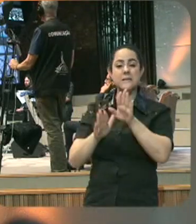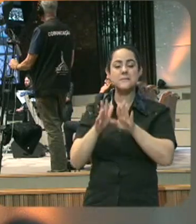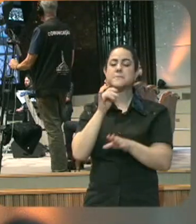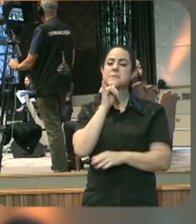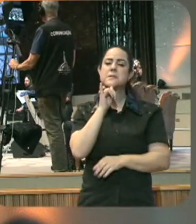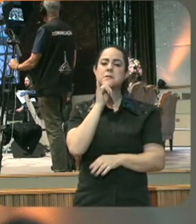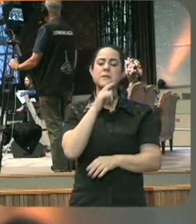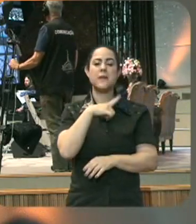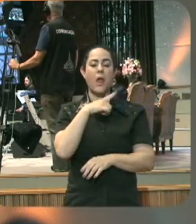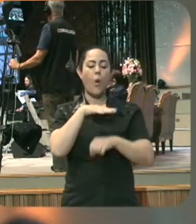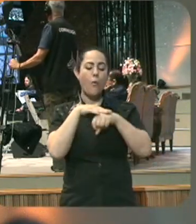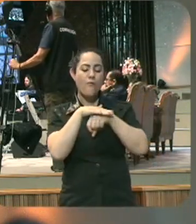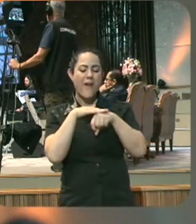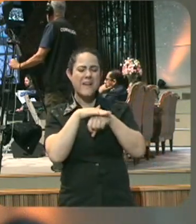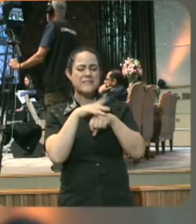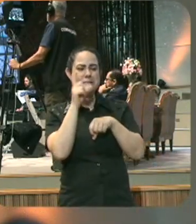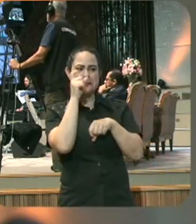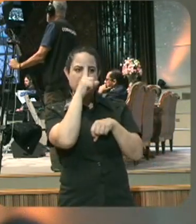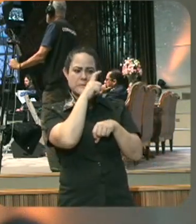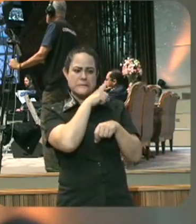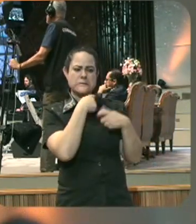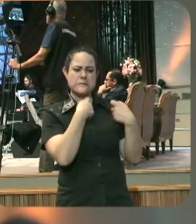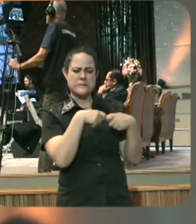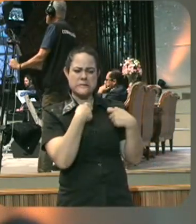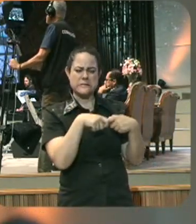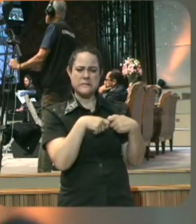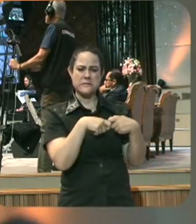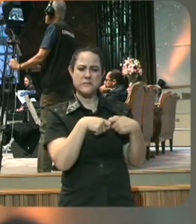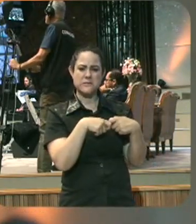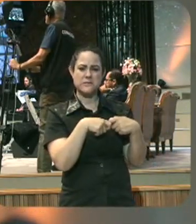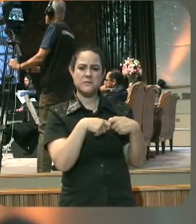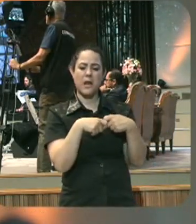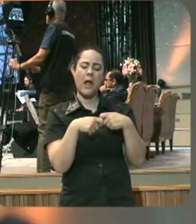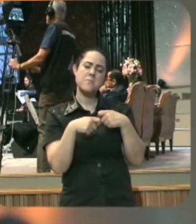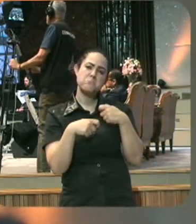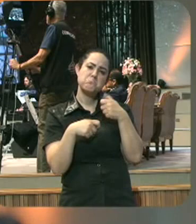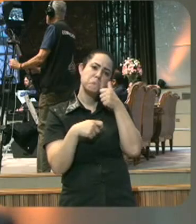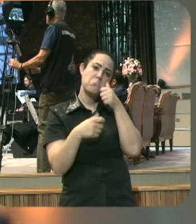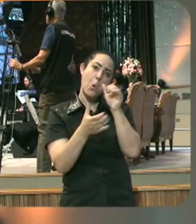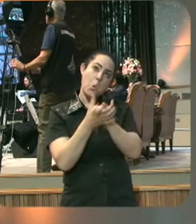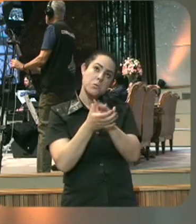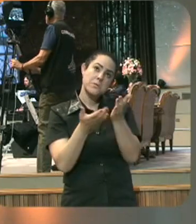por exemplo, você tem uma conversa muito complicada para ter com a tua esposa,